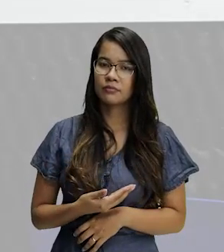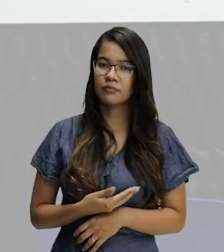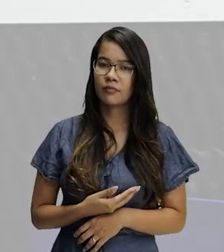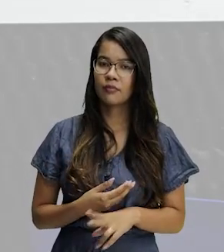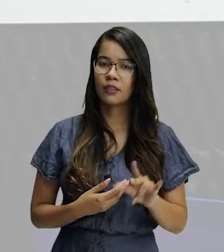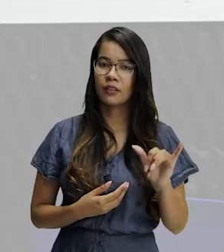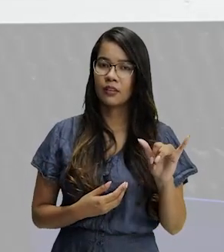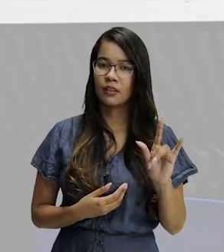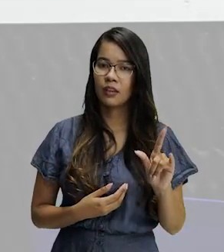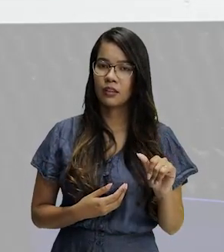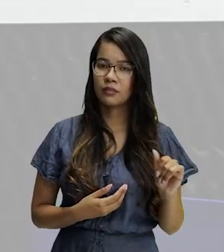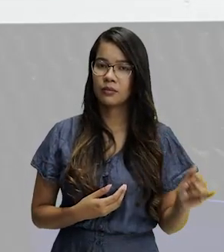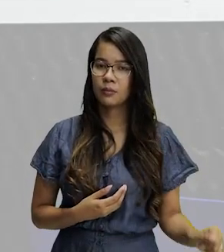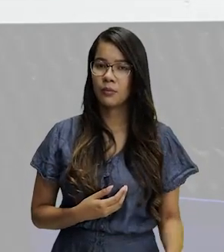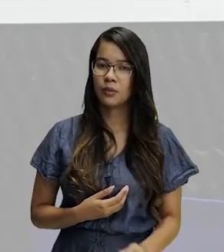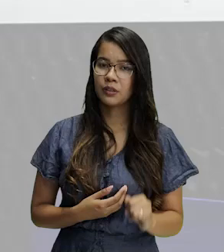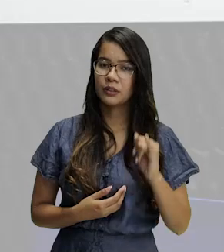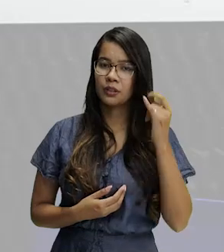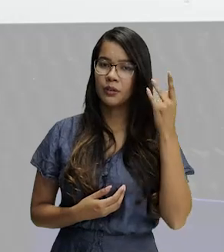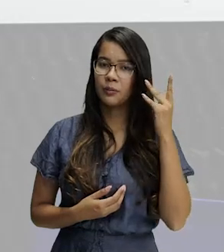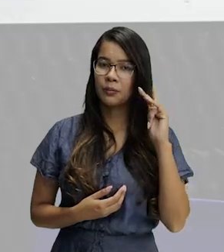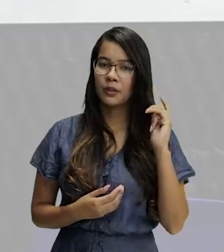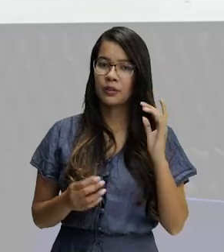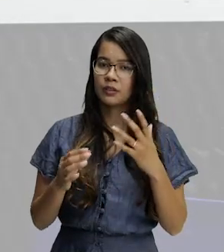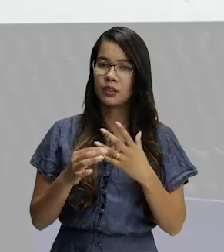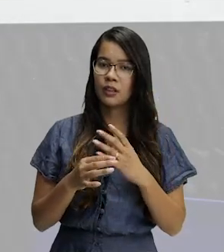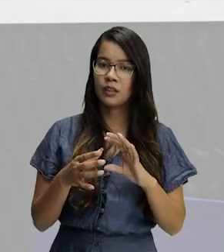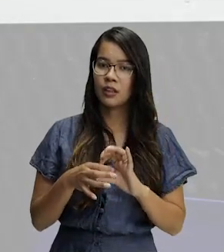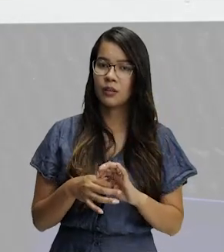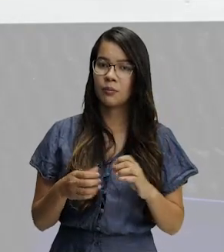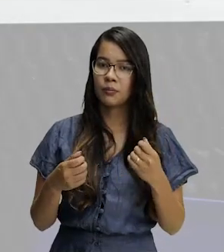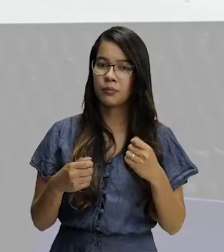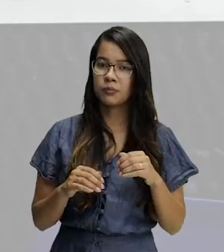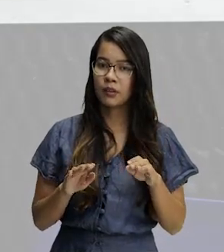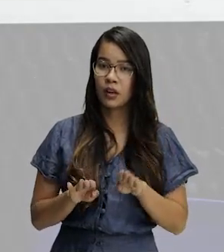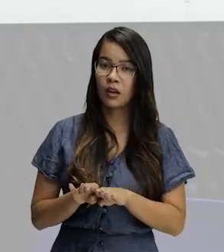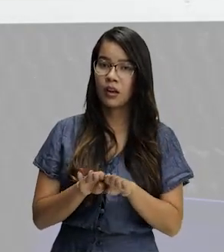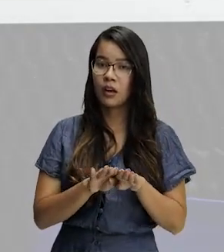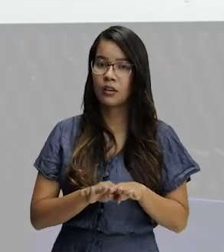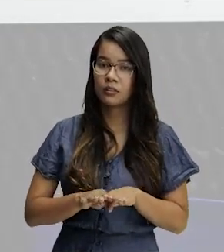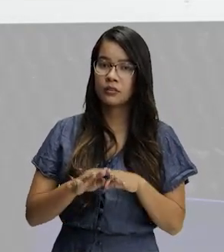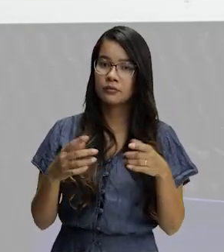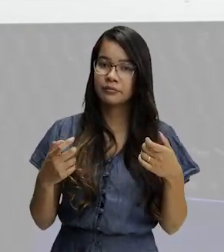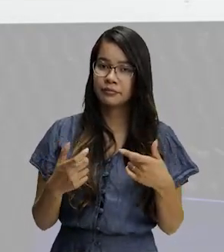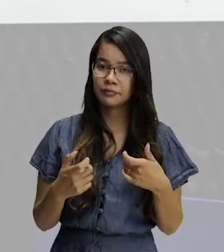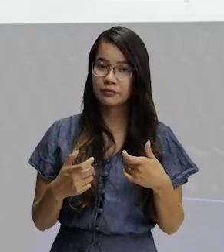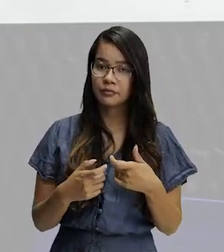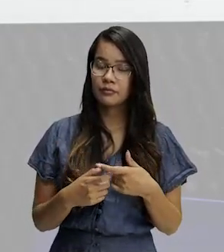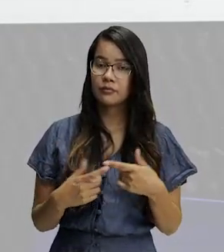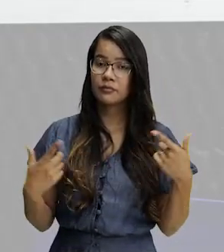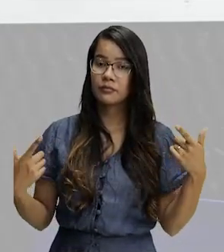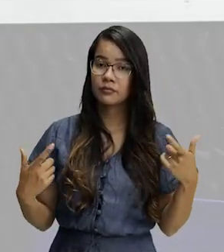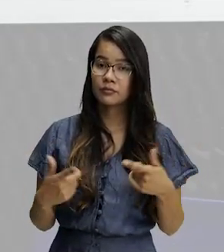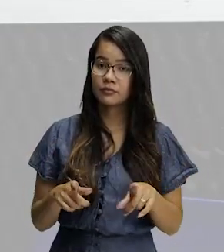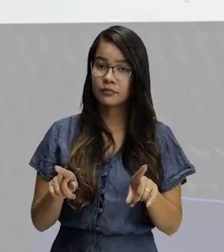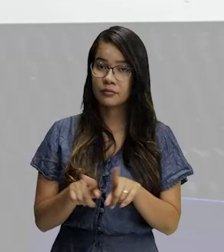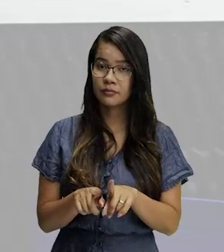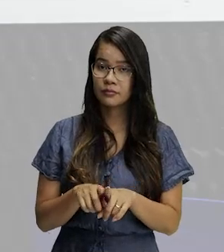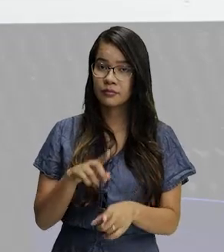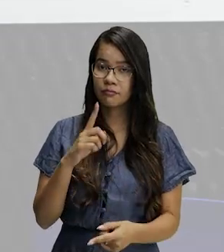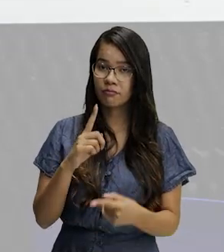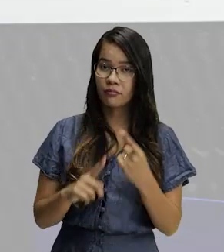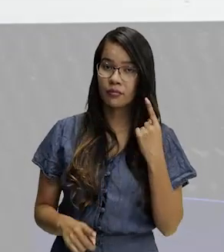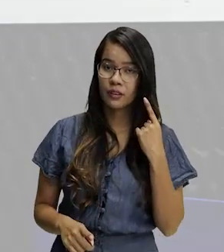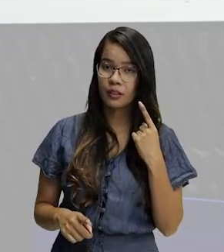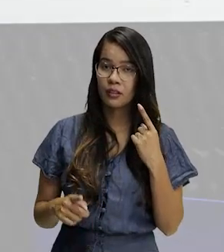vai ser importante para que os aliados pudessem equilibrar a guerra, assim também como a quebra do pacto de